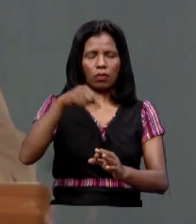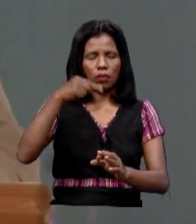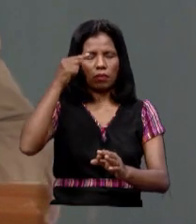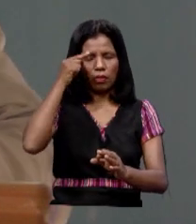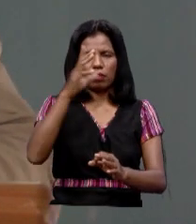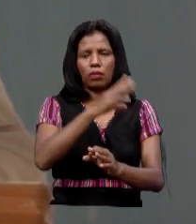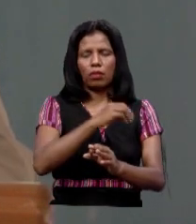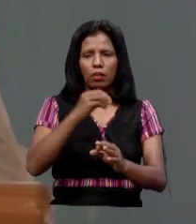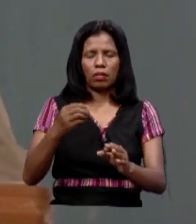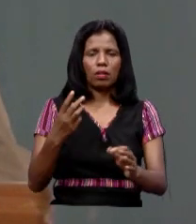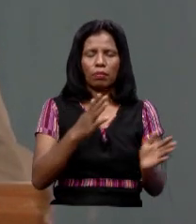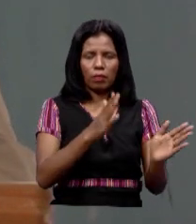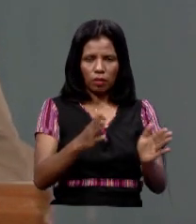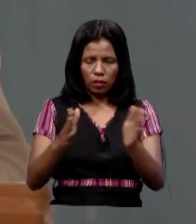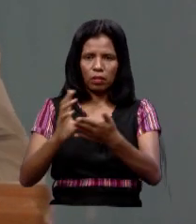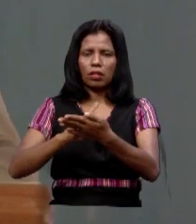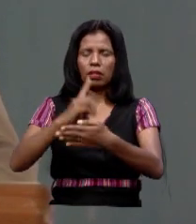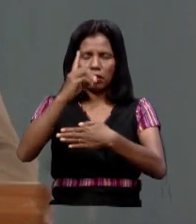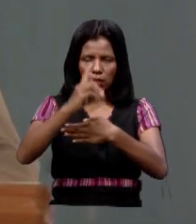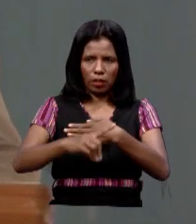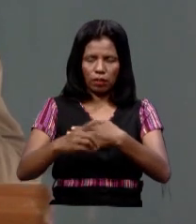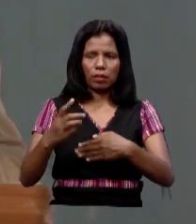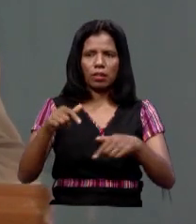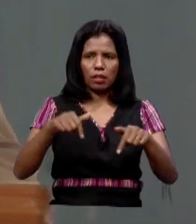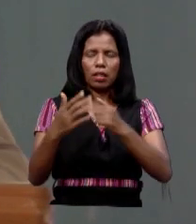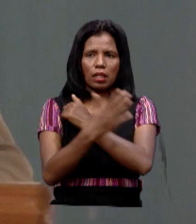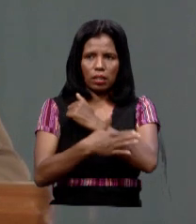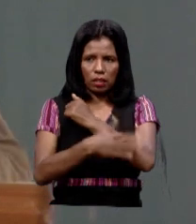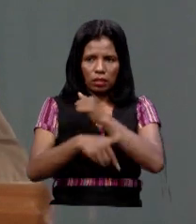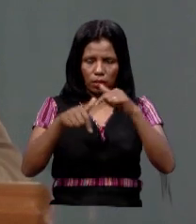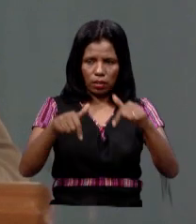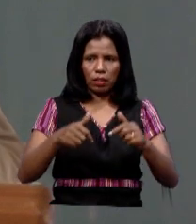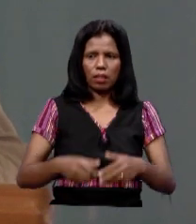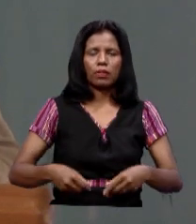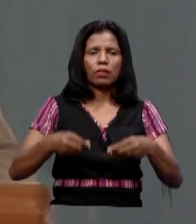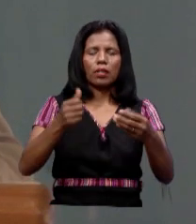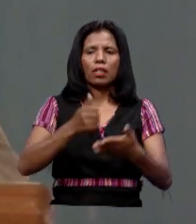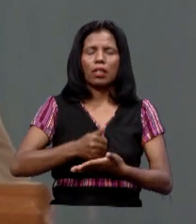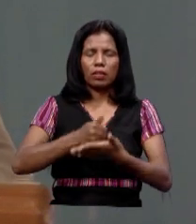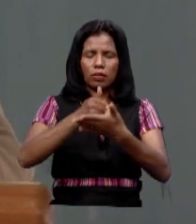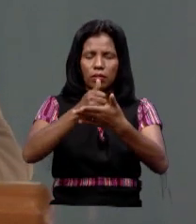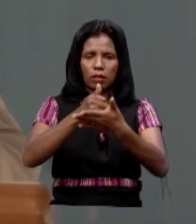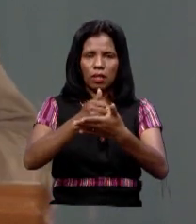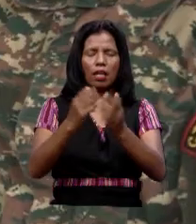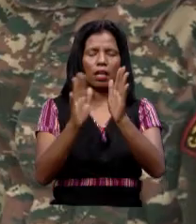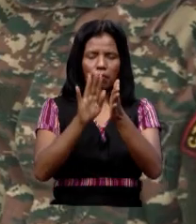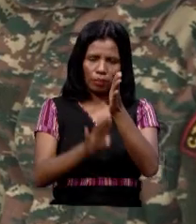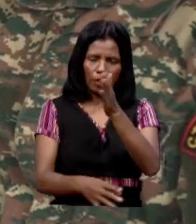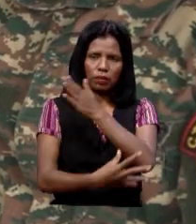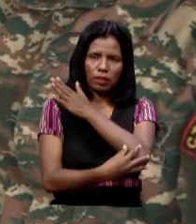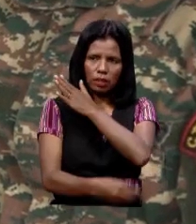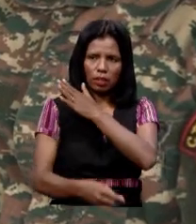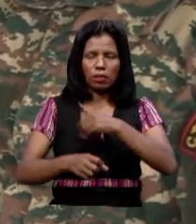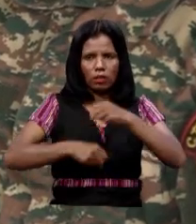item ni a processo de desenvolvimento, e a raia ne, a tu corresponde a tu bele, a menos que a tu moki, e a item ne raia ne